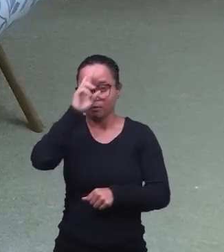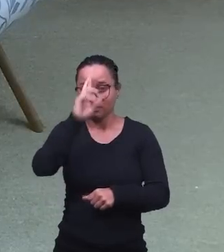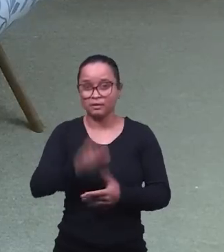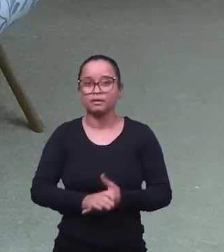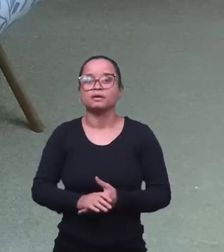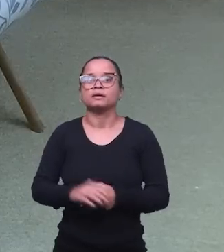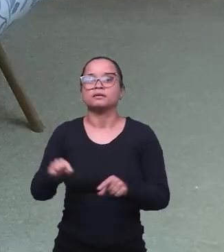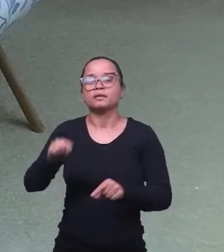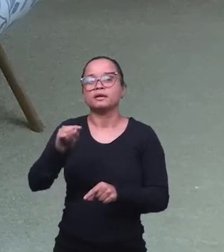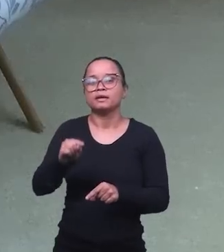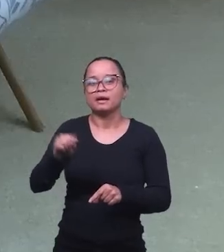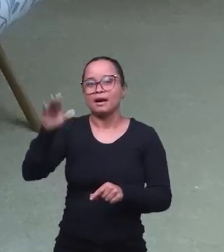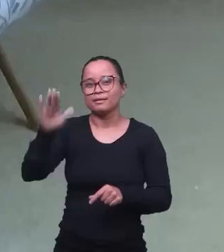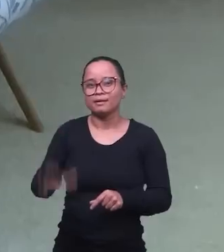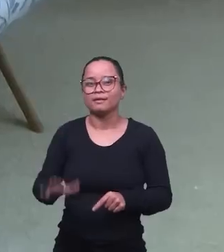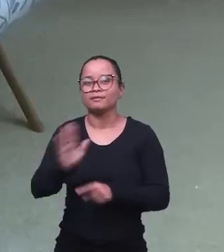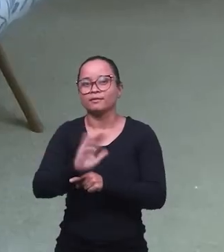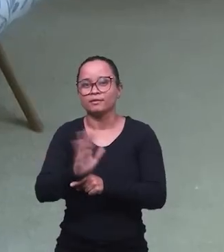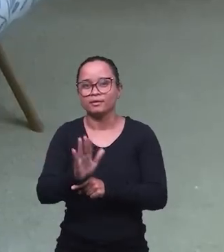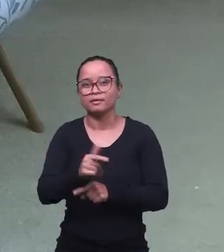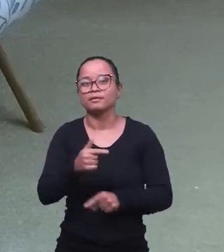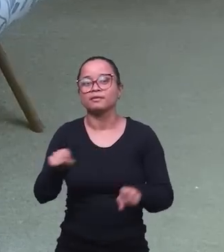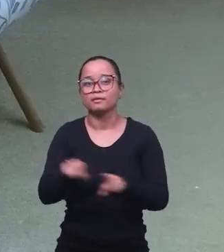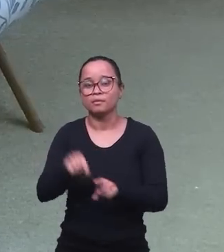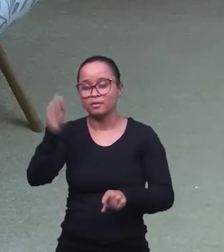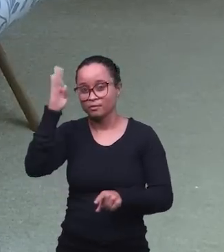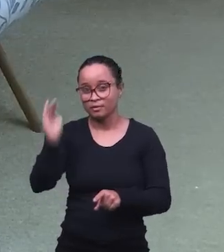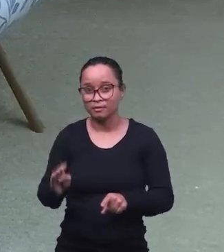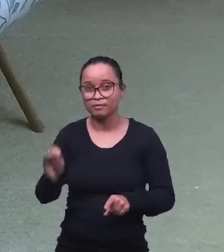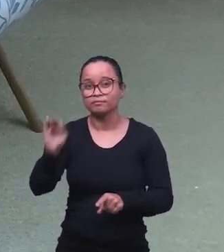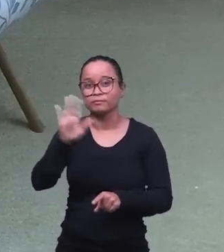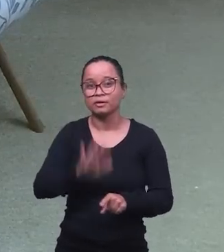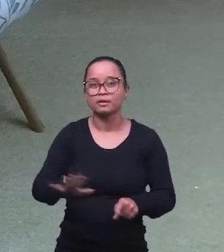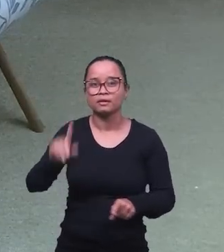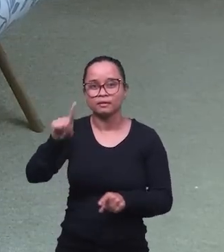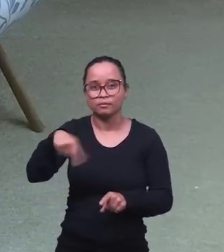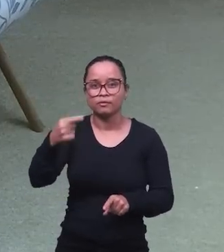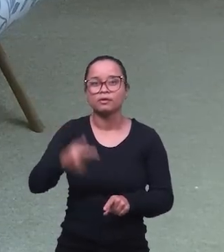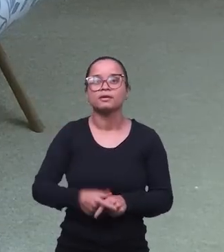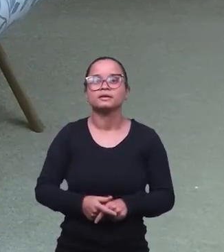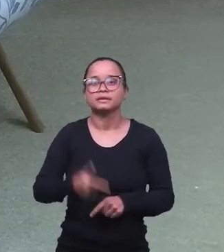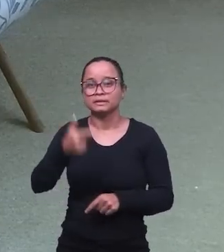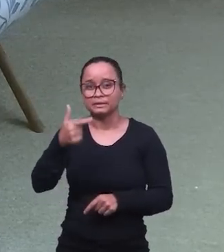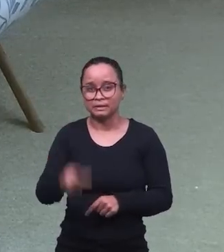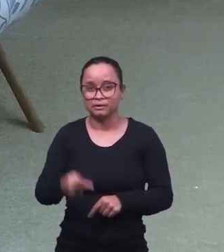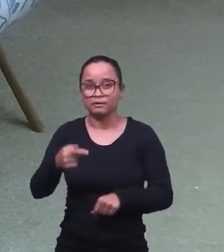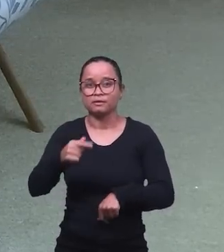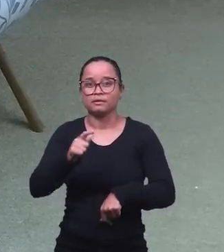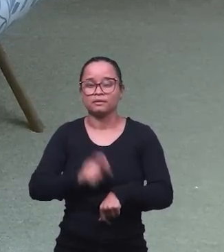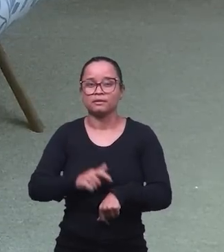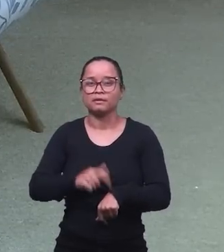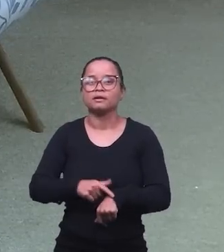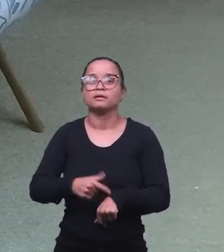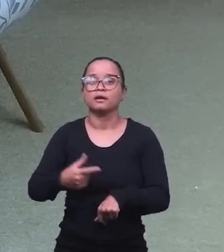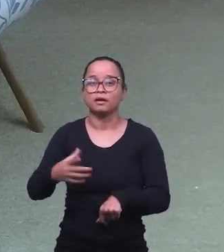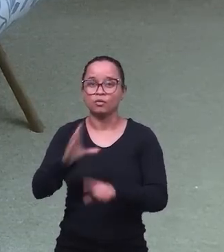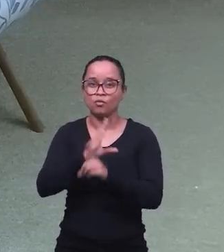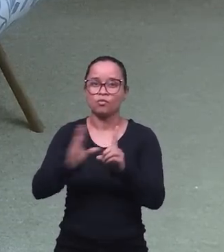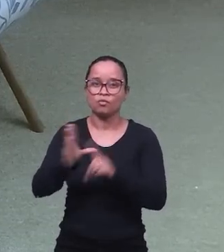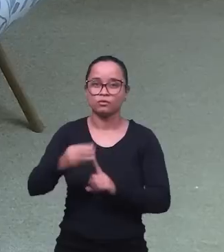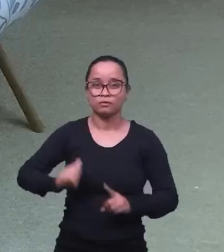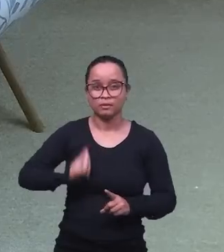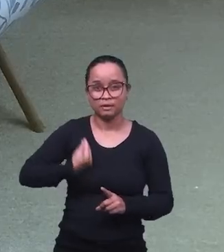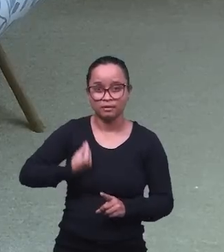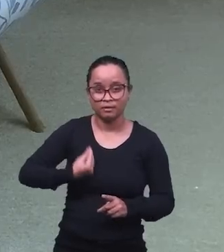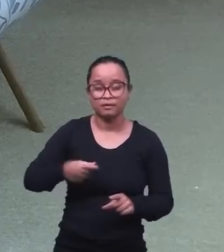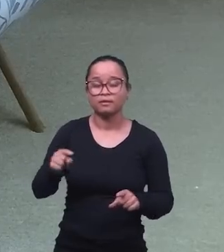tarde, conosco aqui, mais vídeos vindos do Brasil. Daqui a pouco, às 19 horas, temos o nosso culto presencial nas igrejas. E às